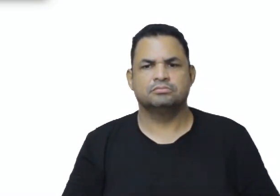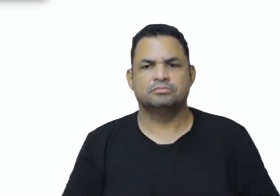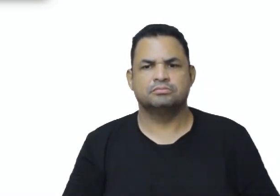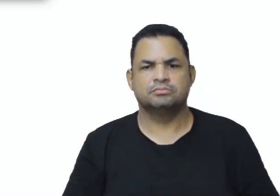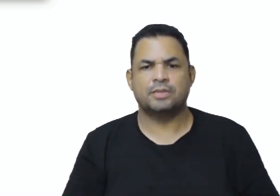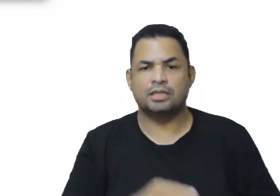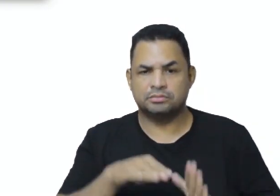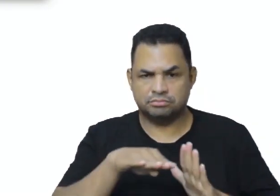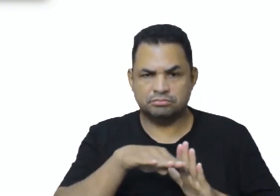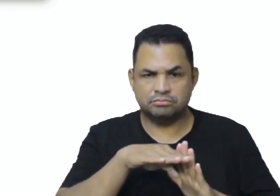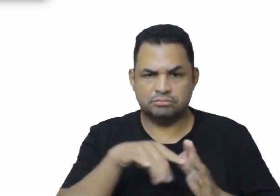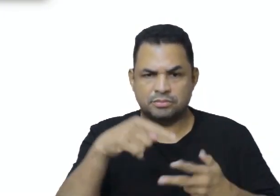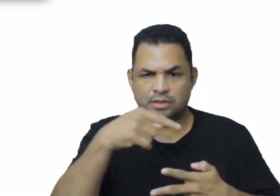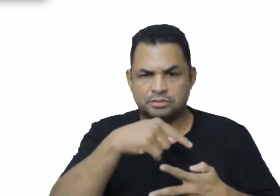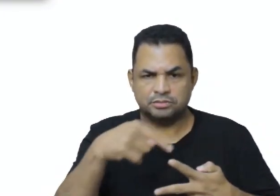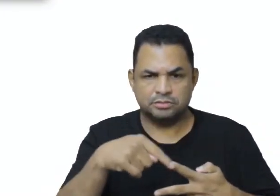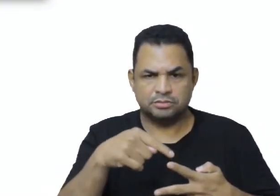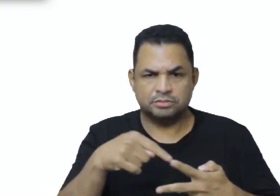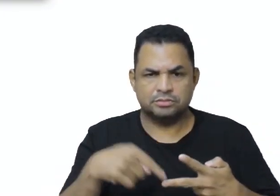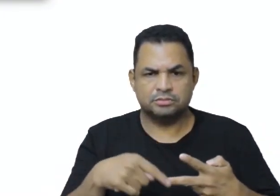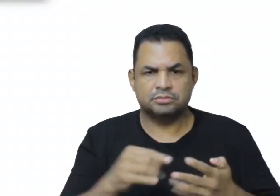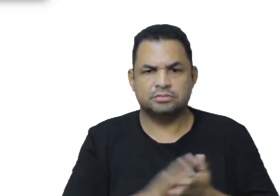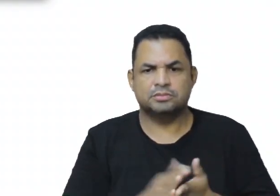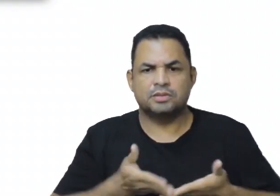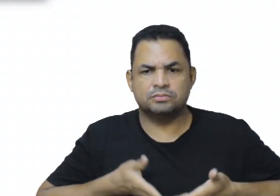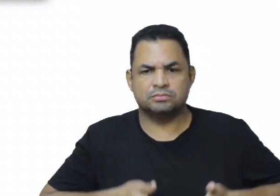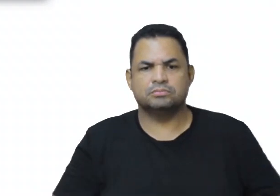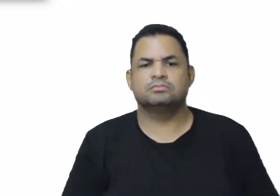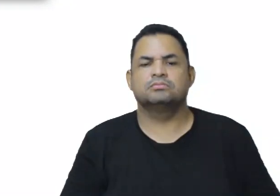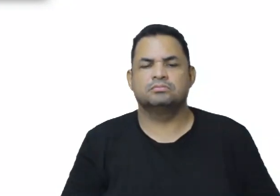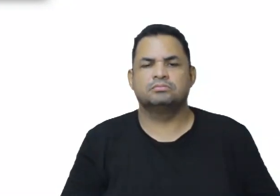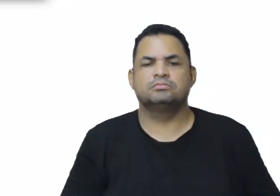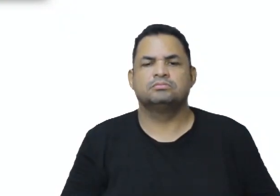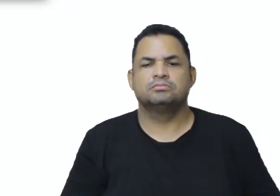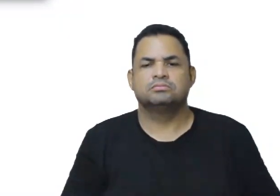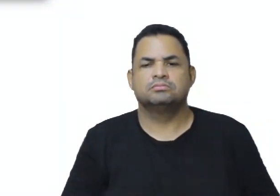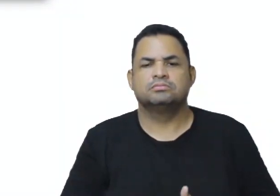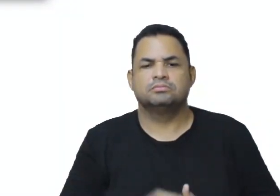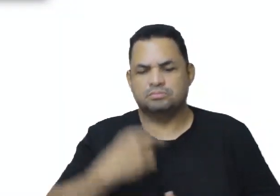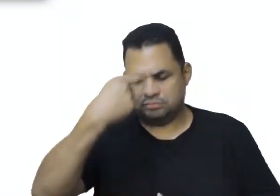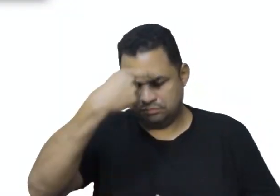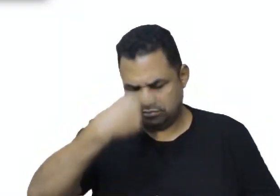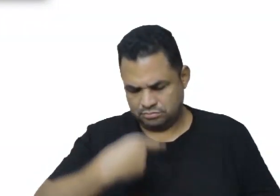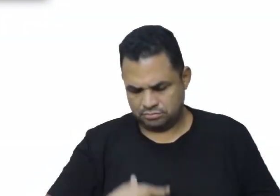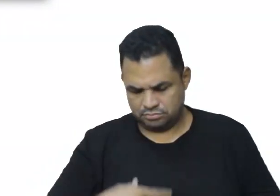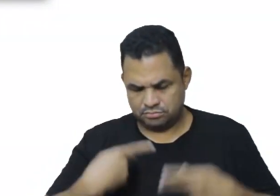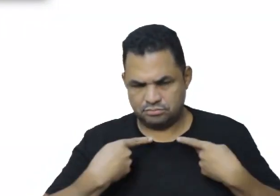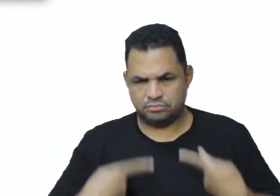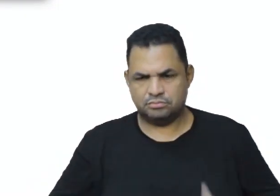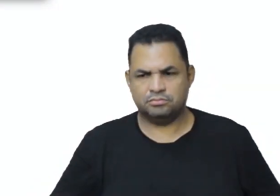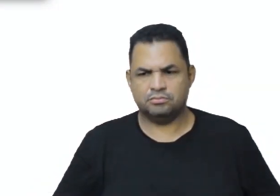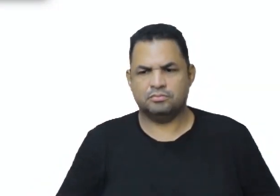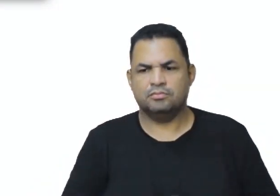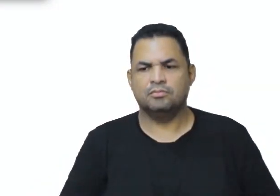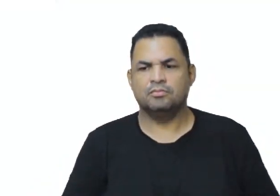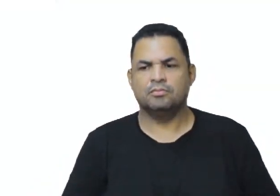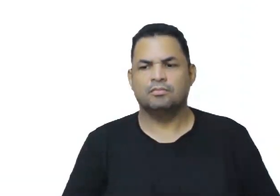tópico, né, é um desenvolvimento embrionário humano e o nascimento na espécie humana,